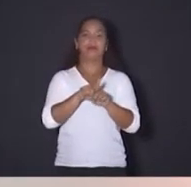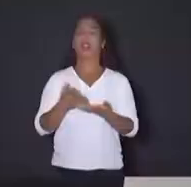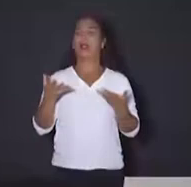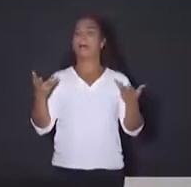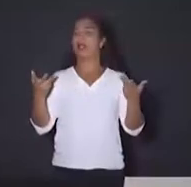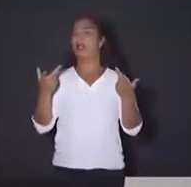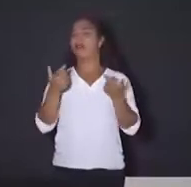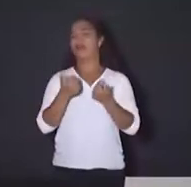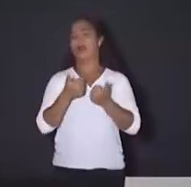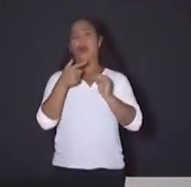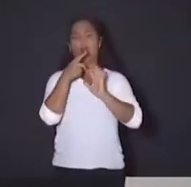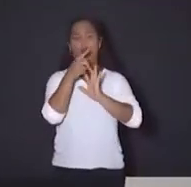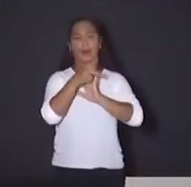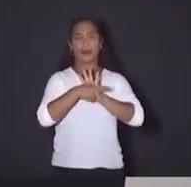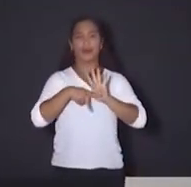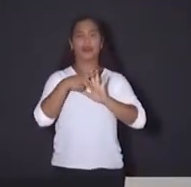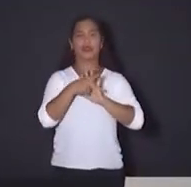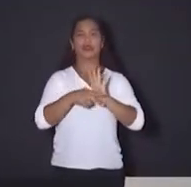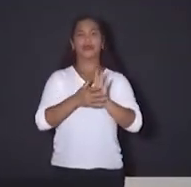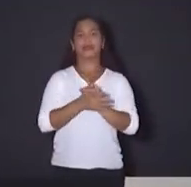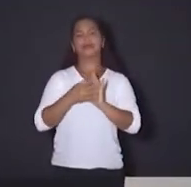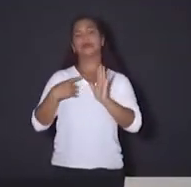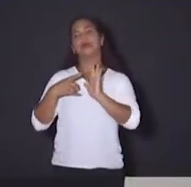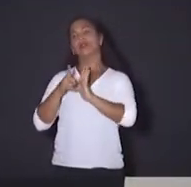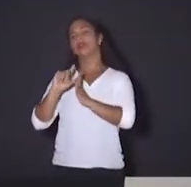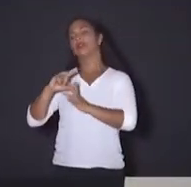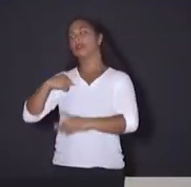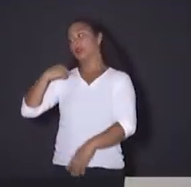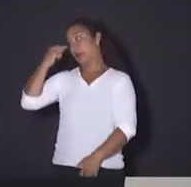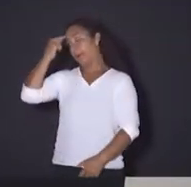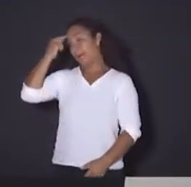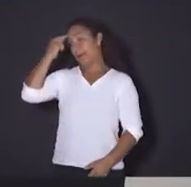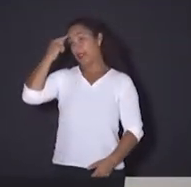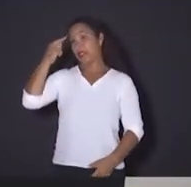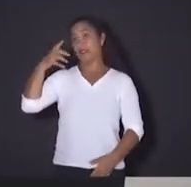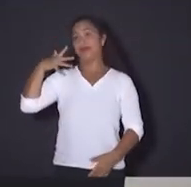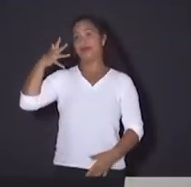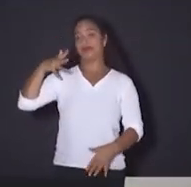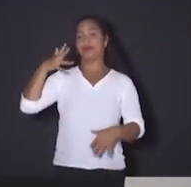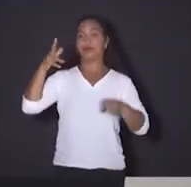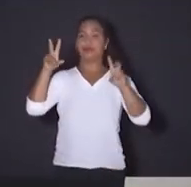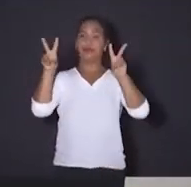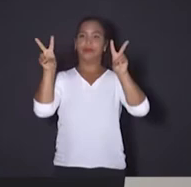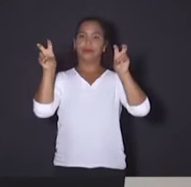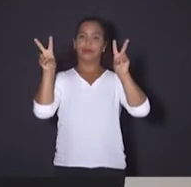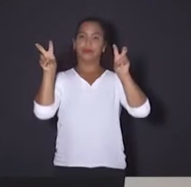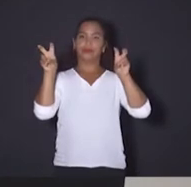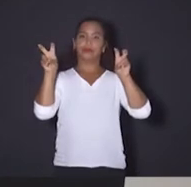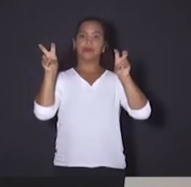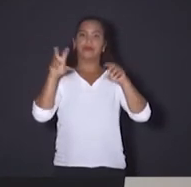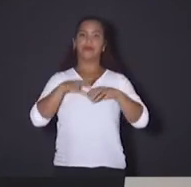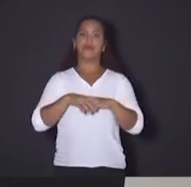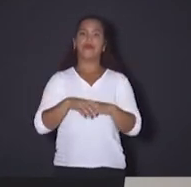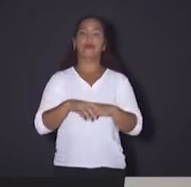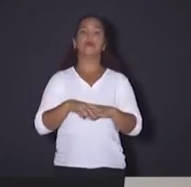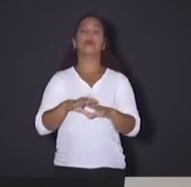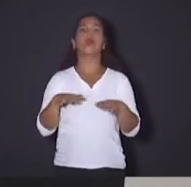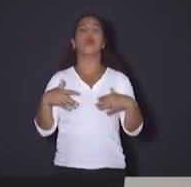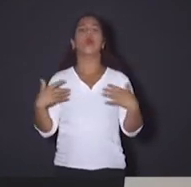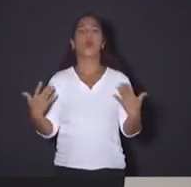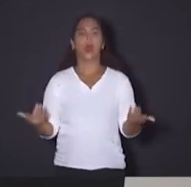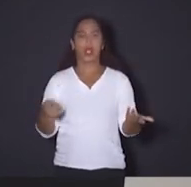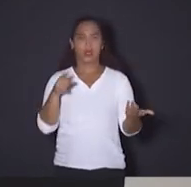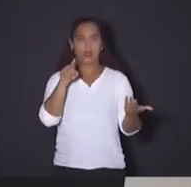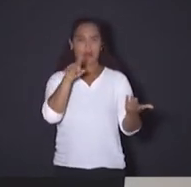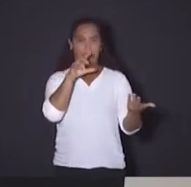bahia eu tinha pensado em falar um tema chamado quando você aprendeu a odiar